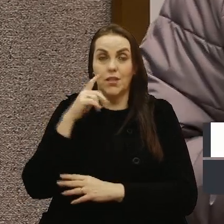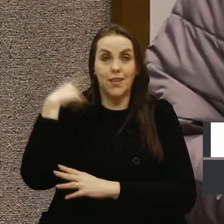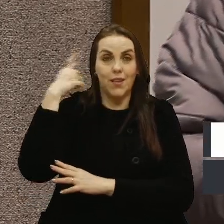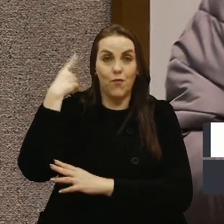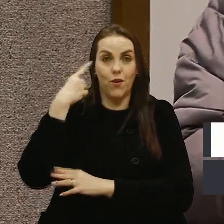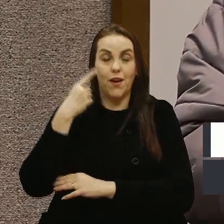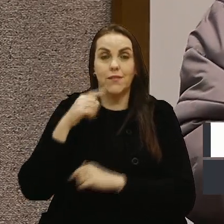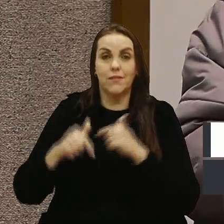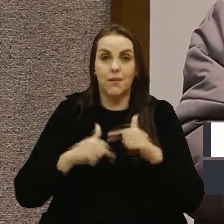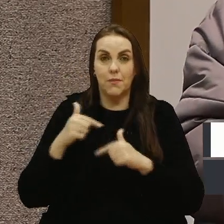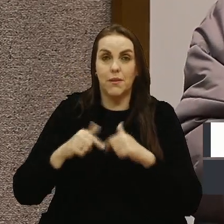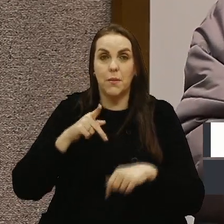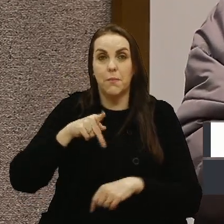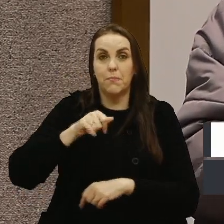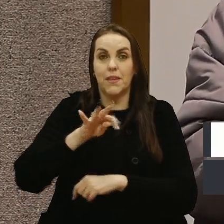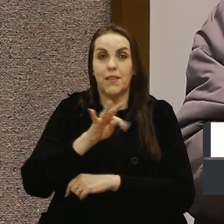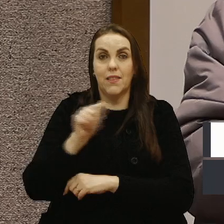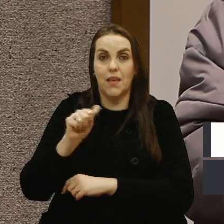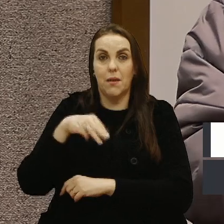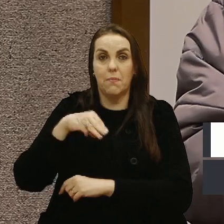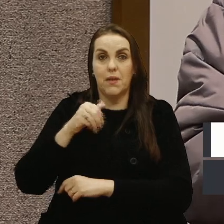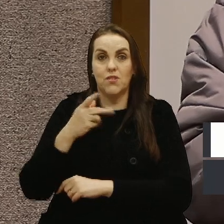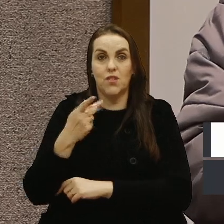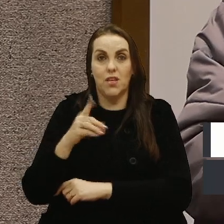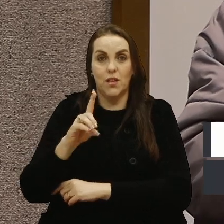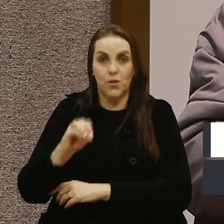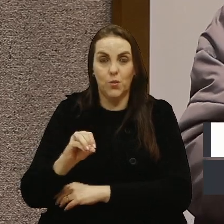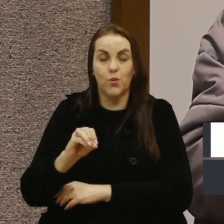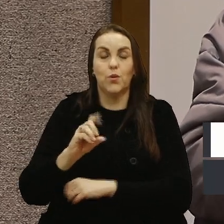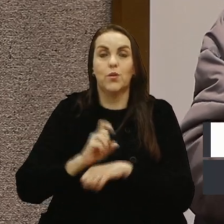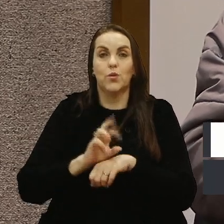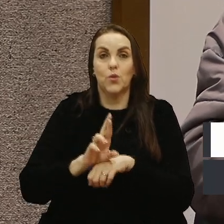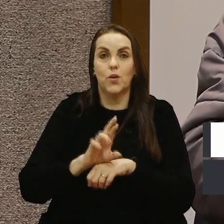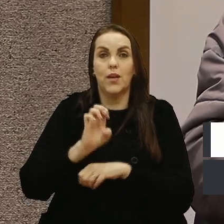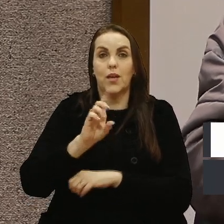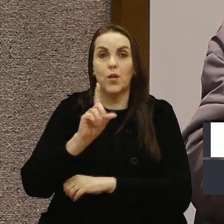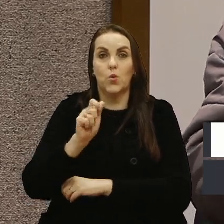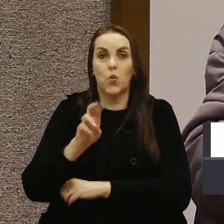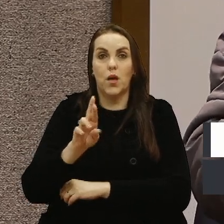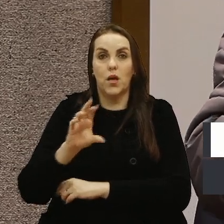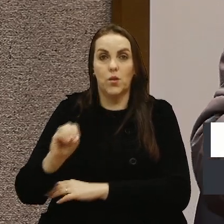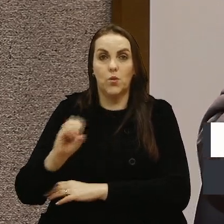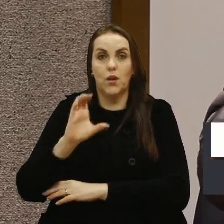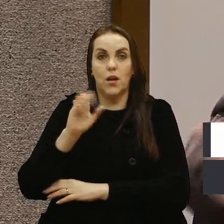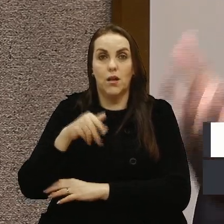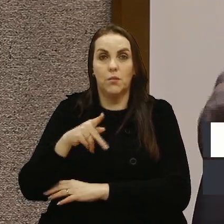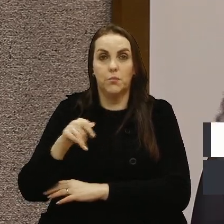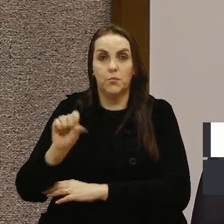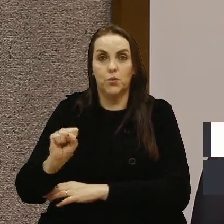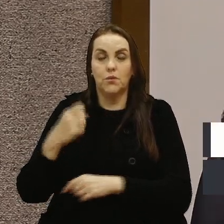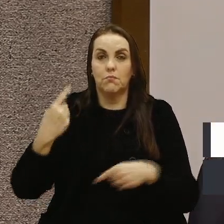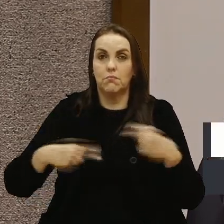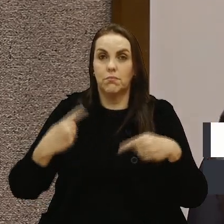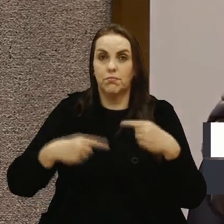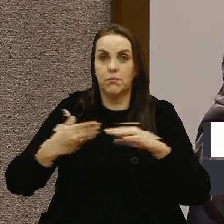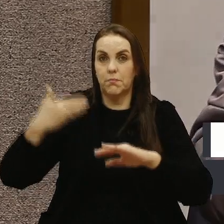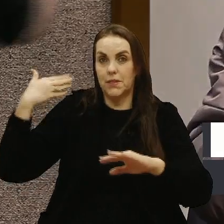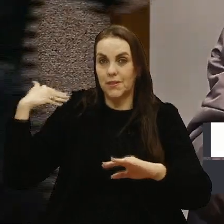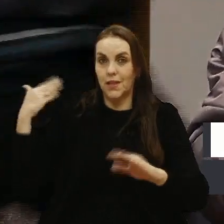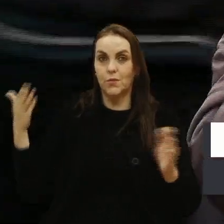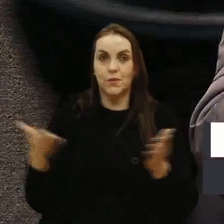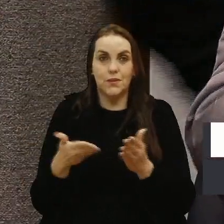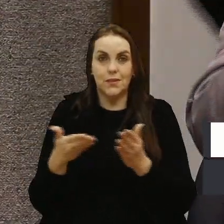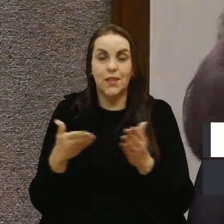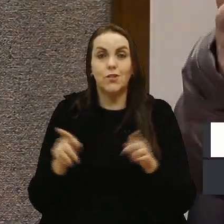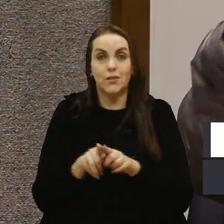Pita Machado, o doutor Eduardo Campos, diversos advogados que se fizeram presentes para debater o passado, o presente e, mais